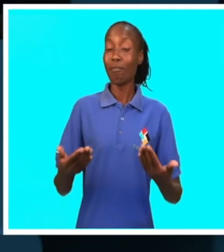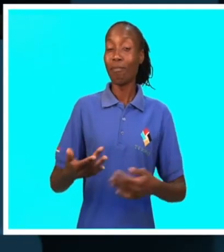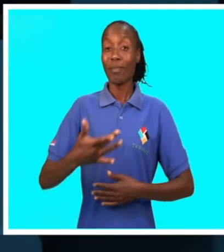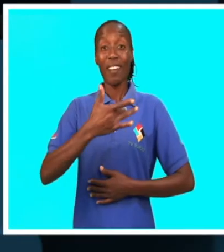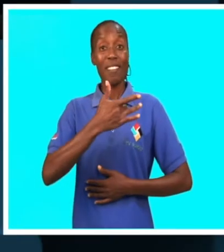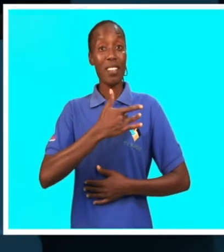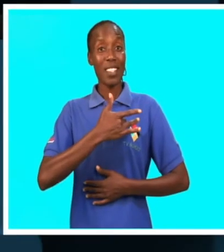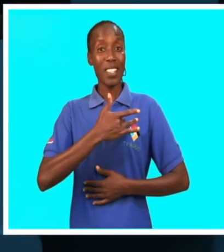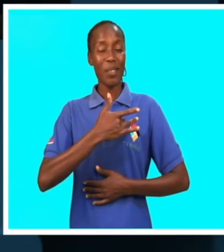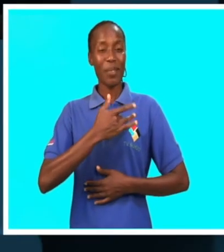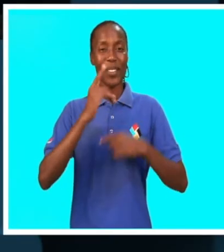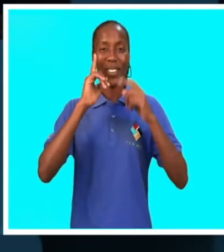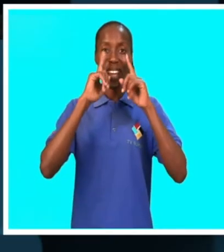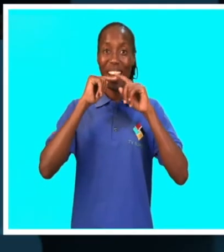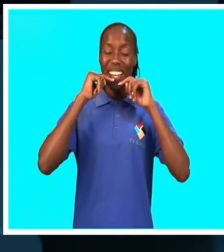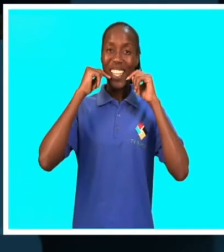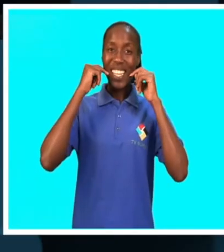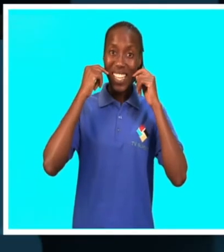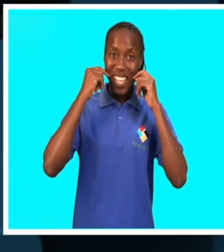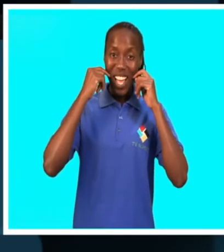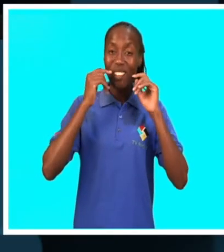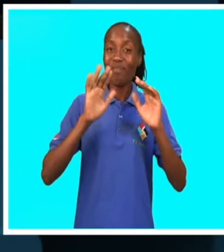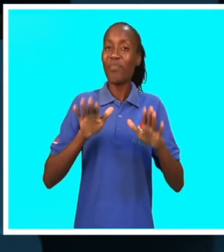sentimento é de alegria.